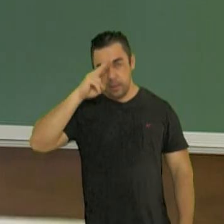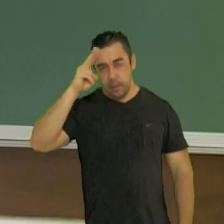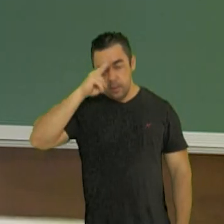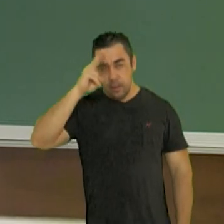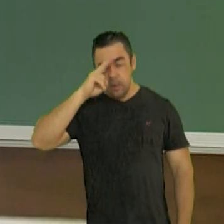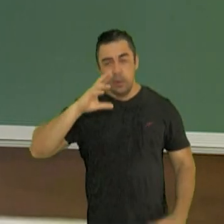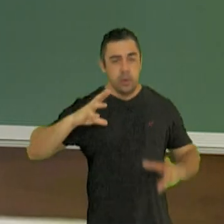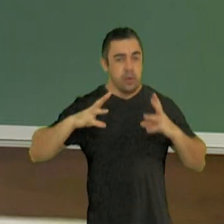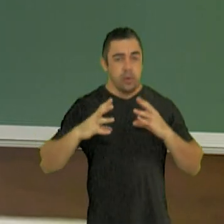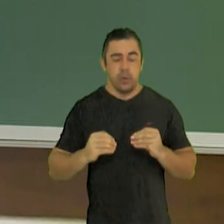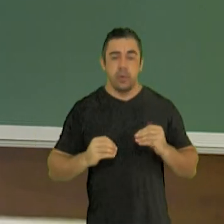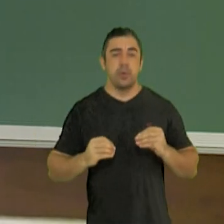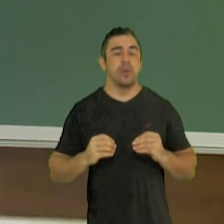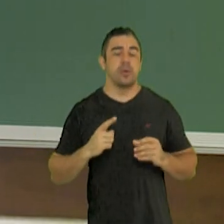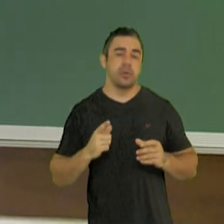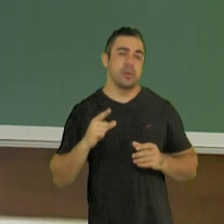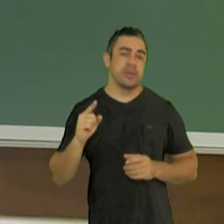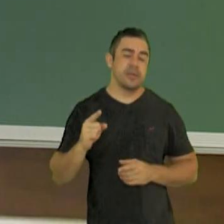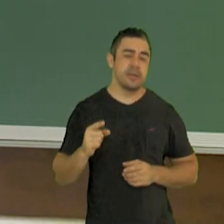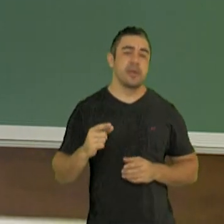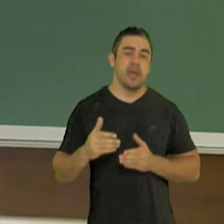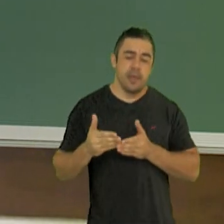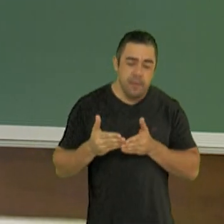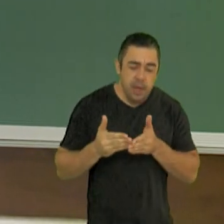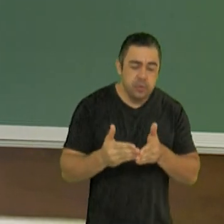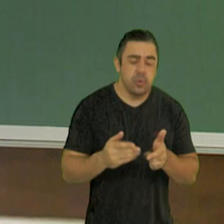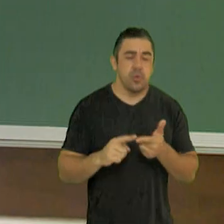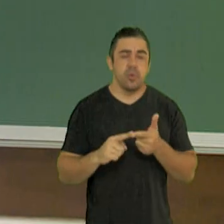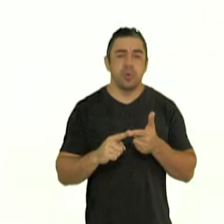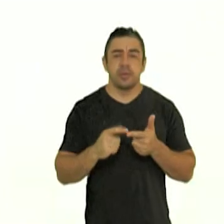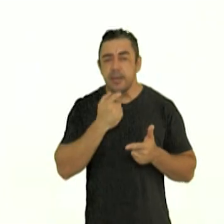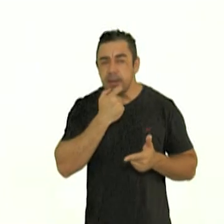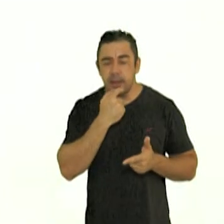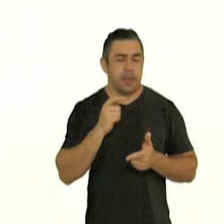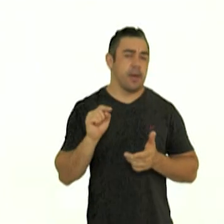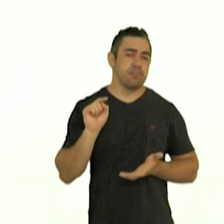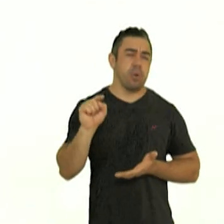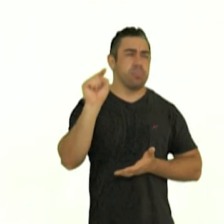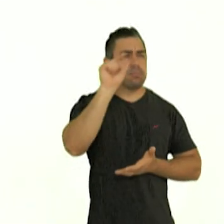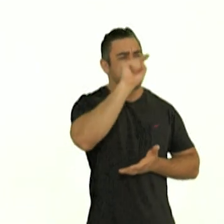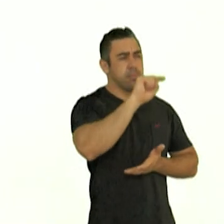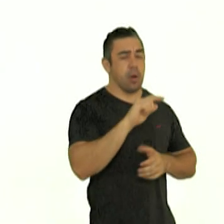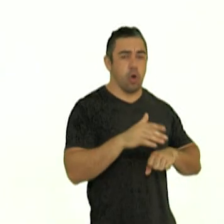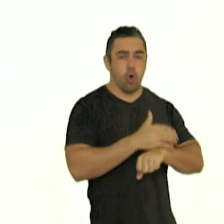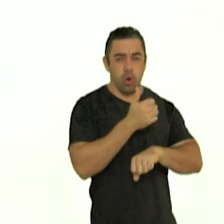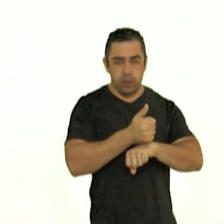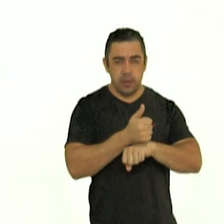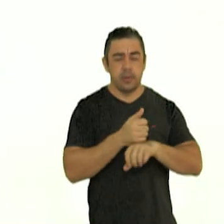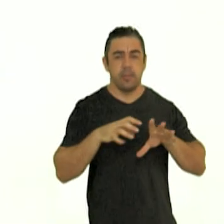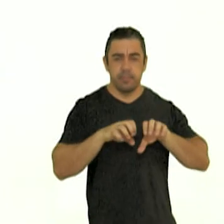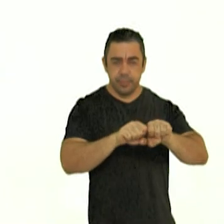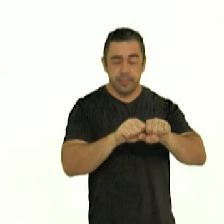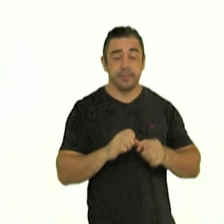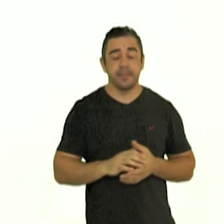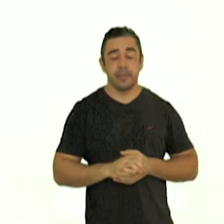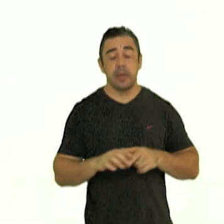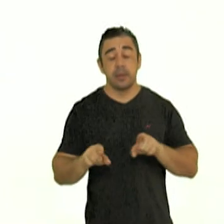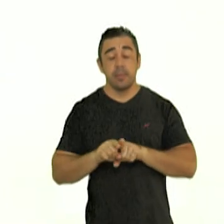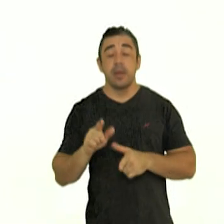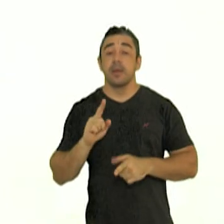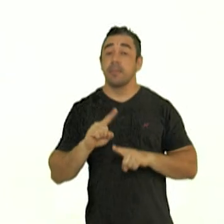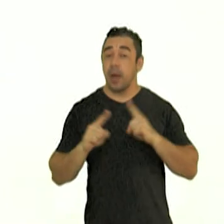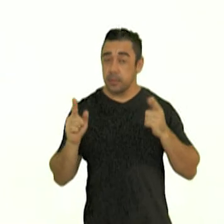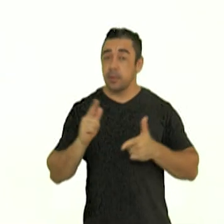na verdade, né, com as grandes navegações, a presença dos ingleses pelo mundo todo aí, mas ainda também encontram